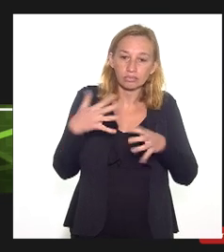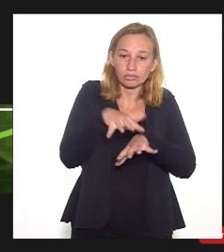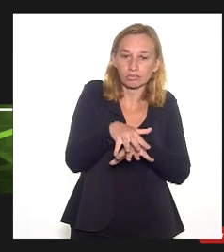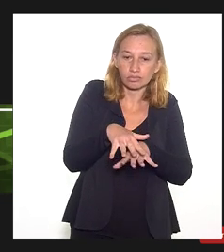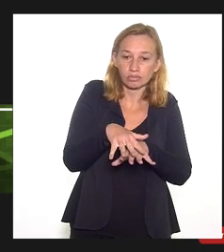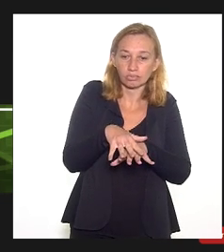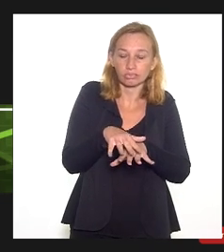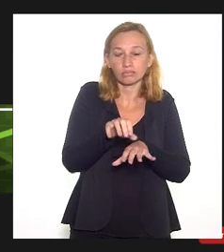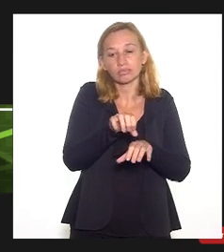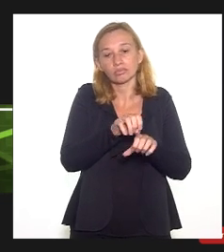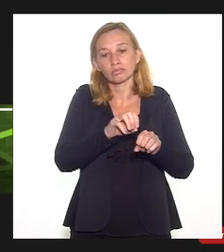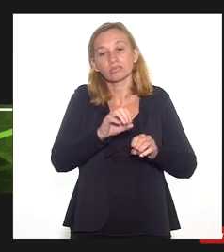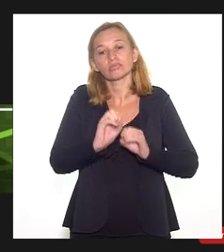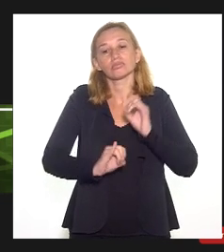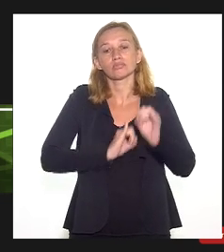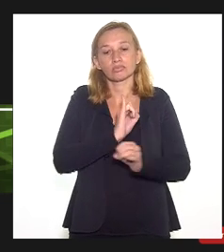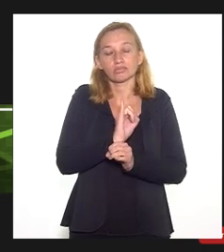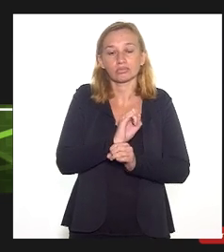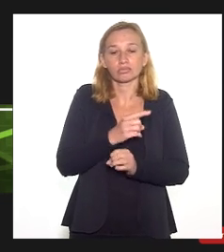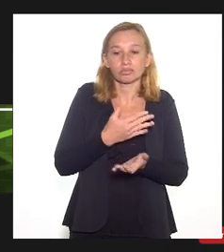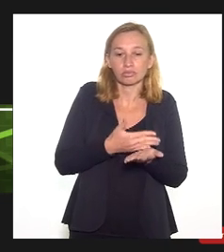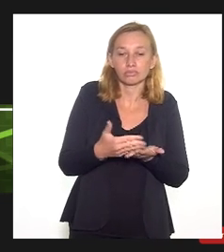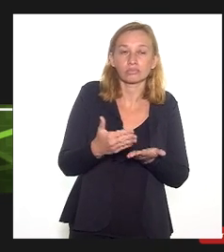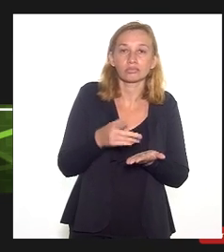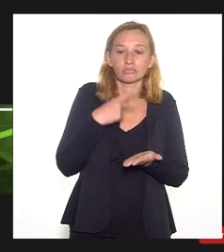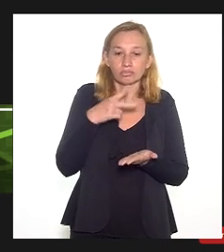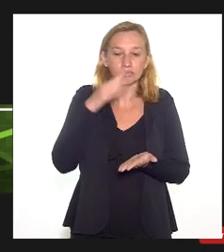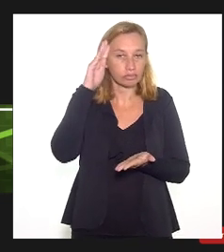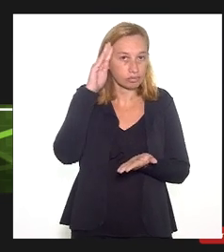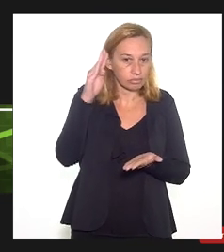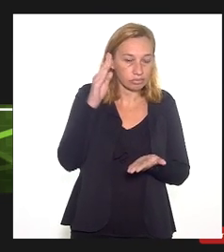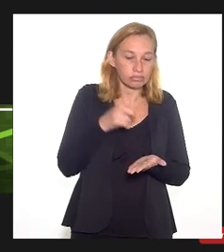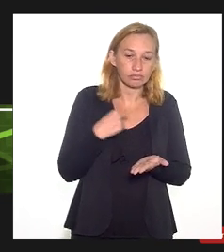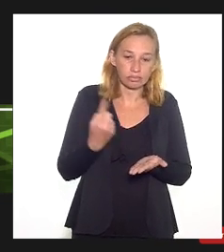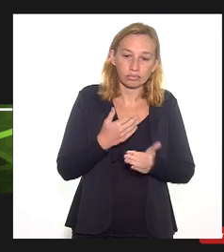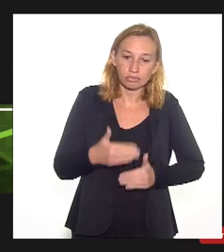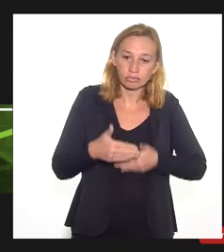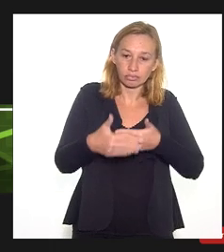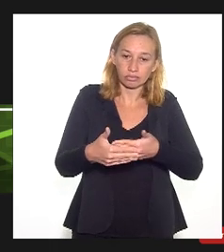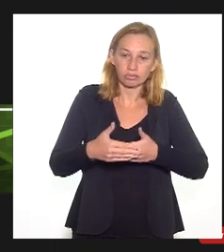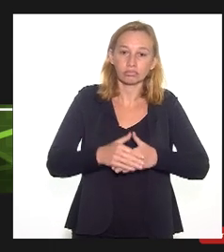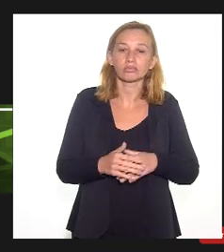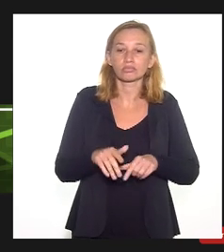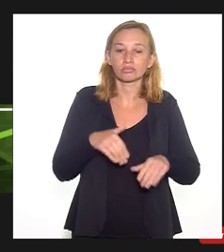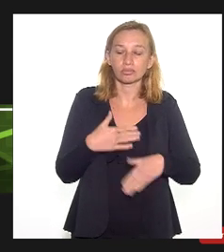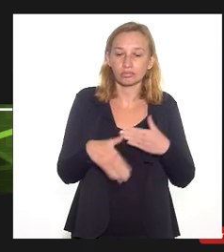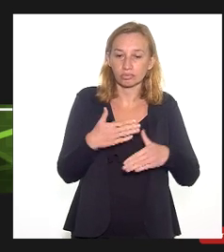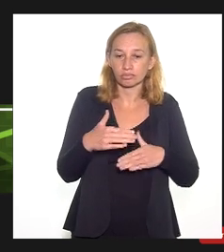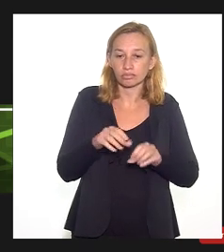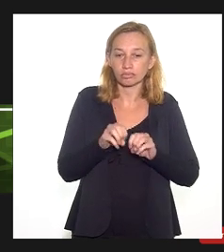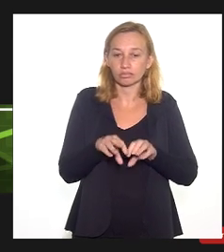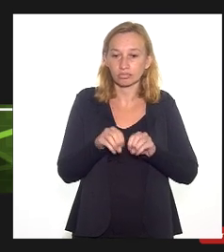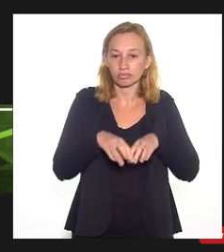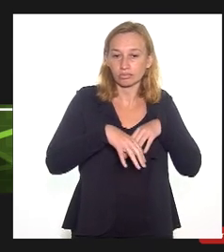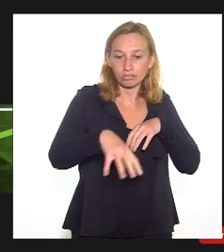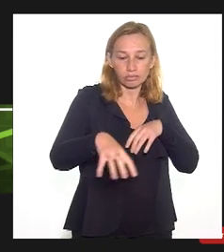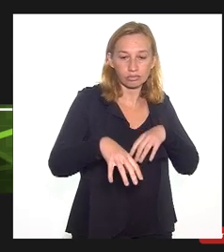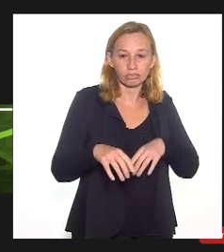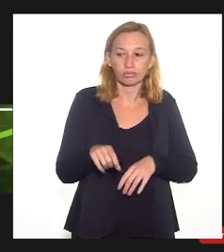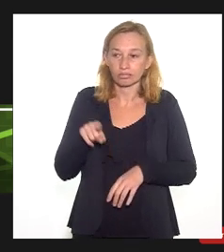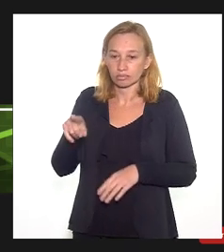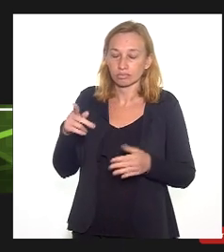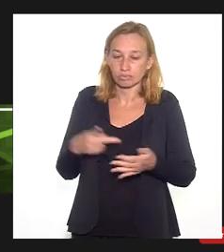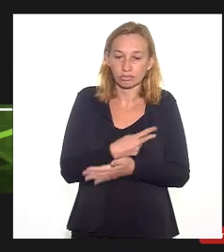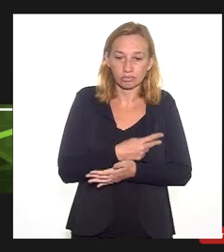digital que nós desde o princípio colocamos que era fundamental para a gente avançar num processo de ensino remoto para que ele